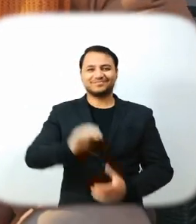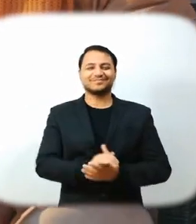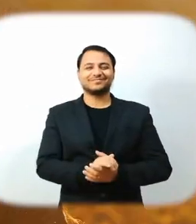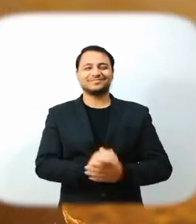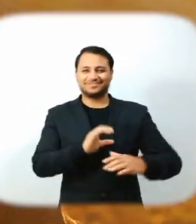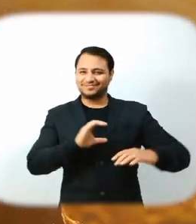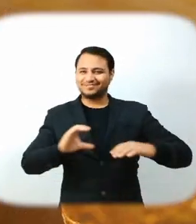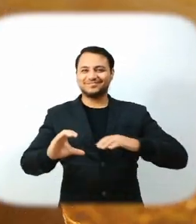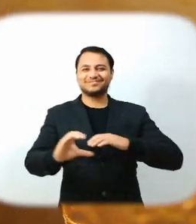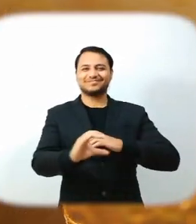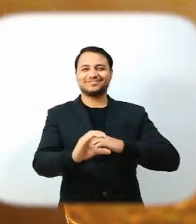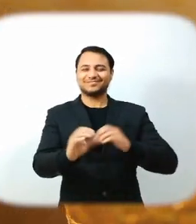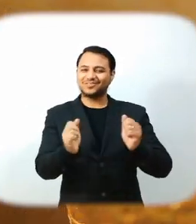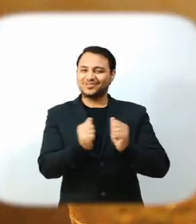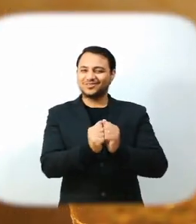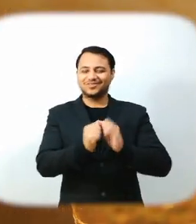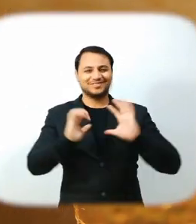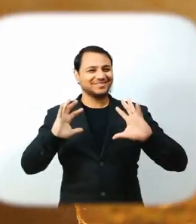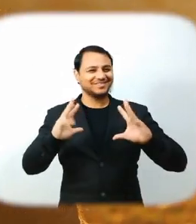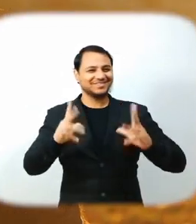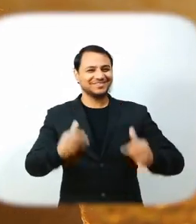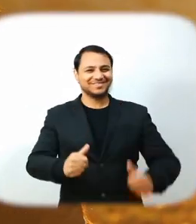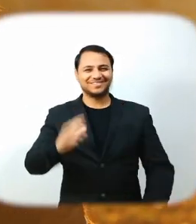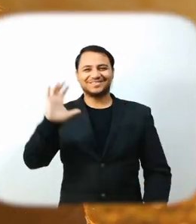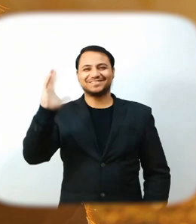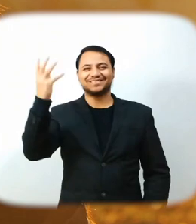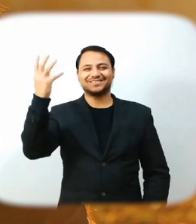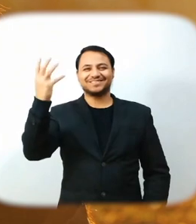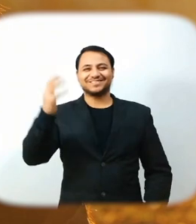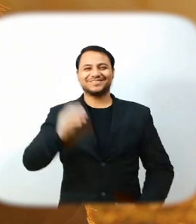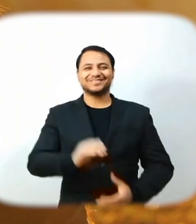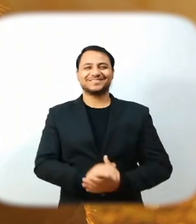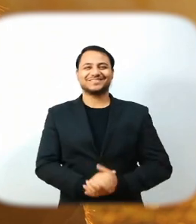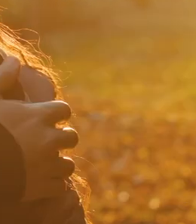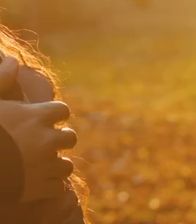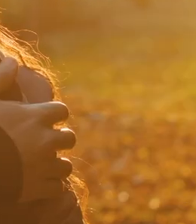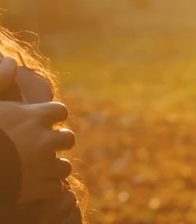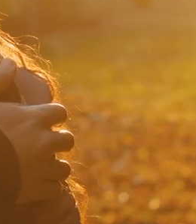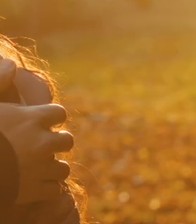nossos sonhos. Rede Selinalta, juntos em todas as estações.